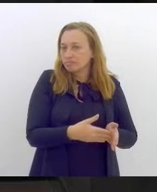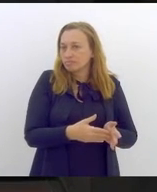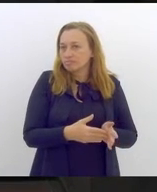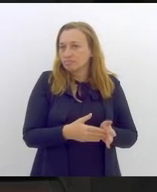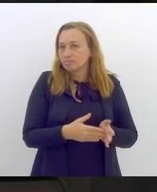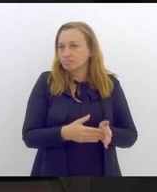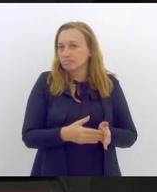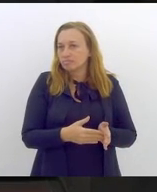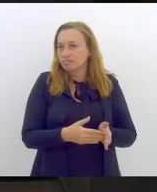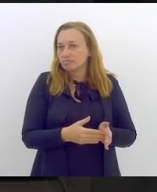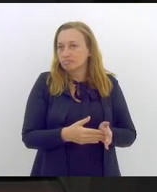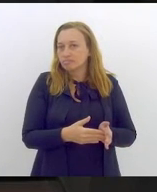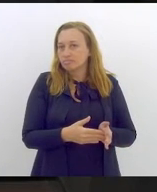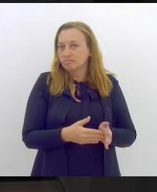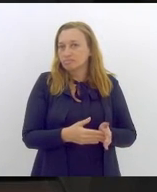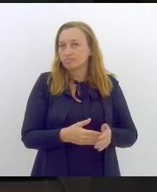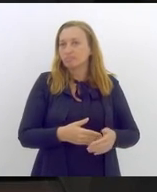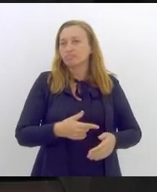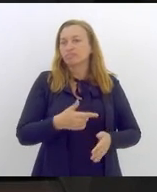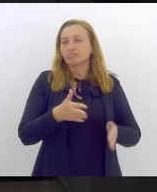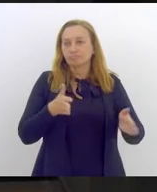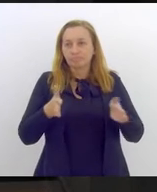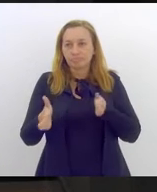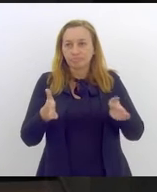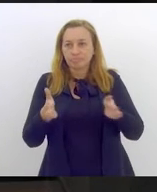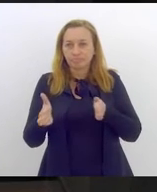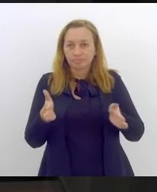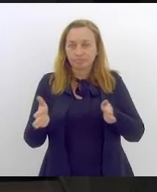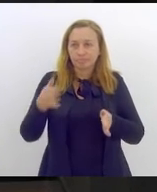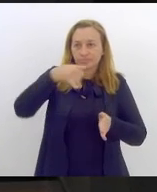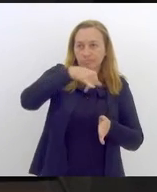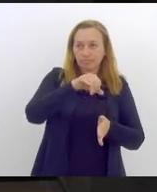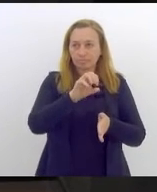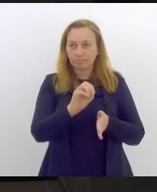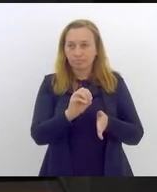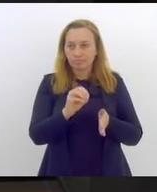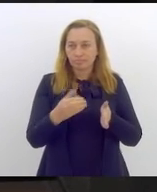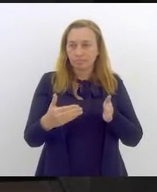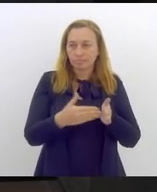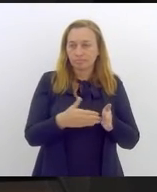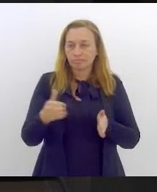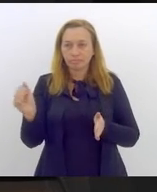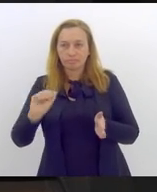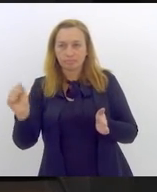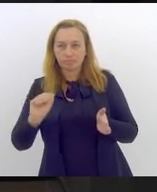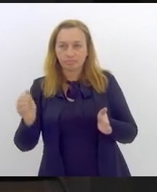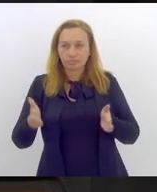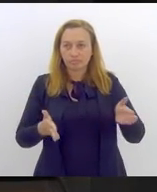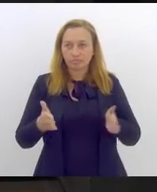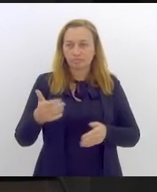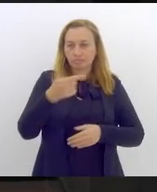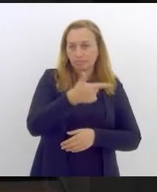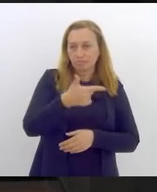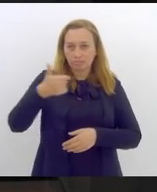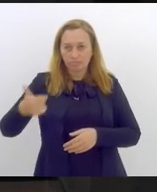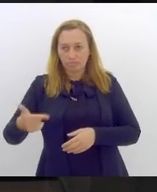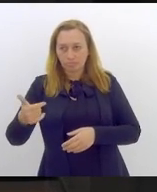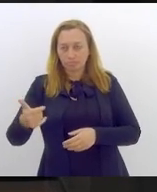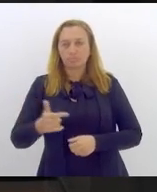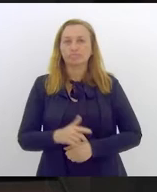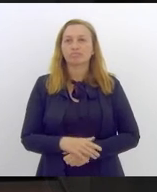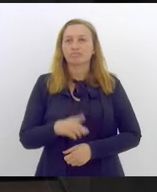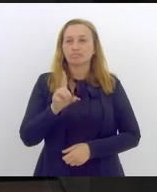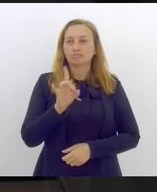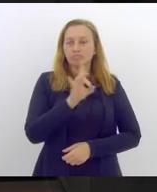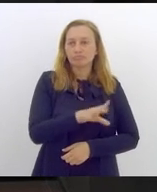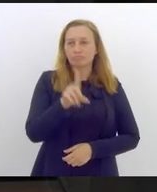do segundo quadrimestre de 2022 Isto é até o último dia